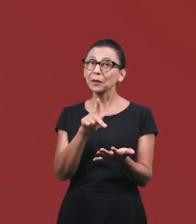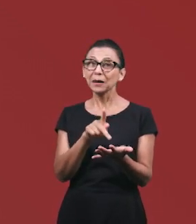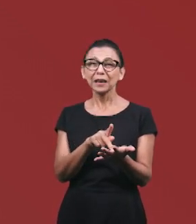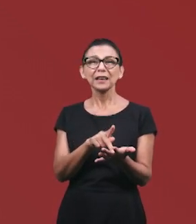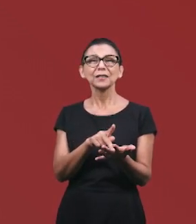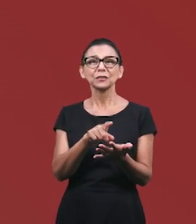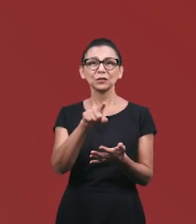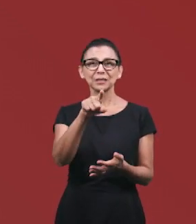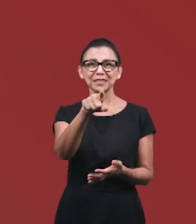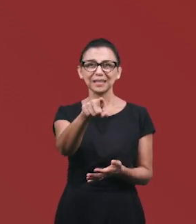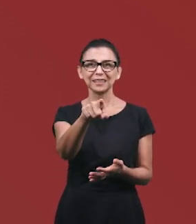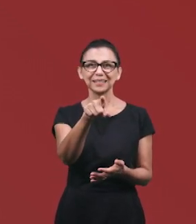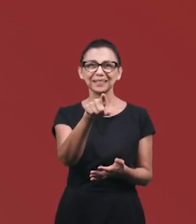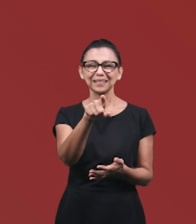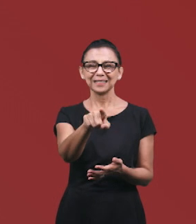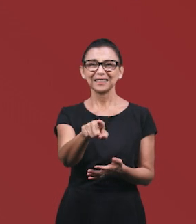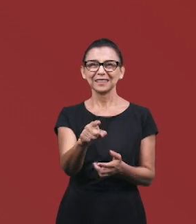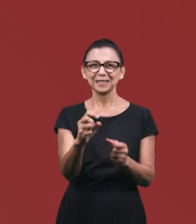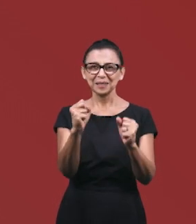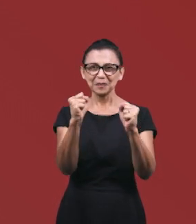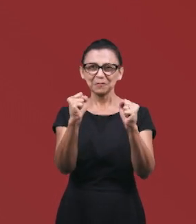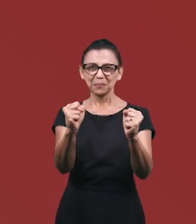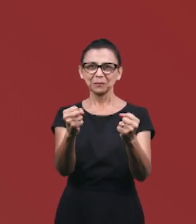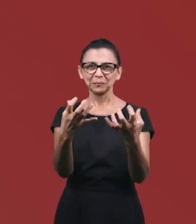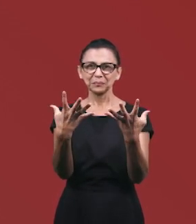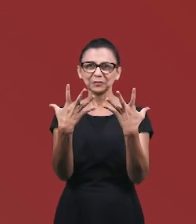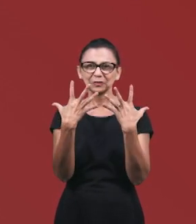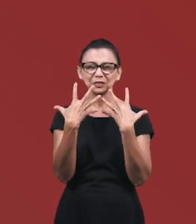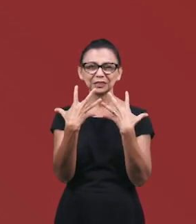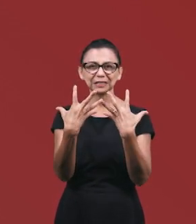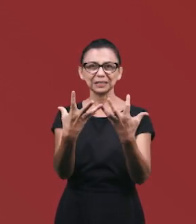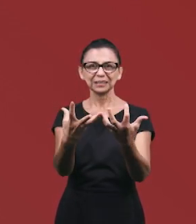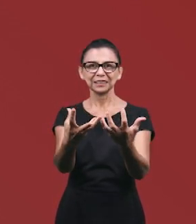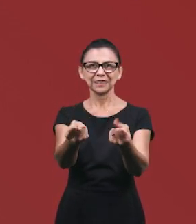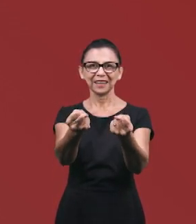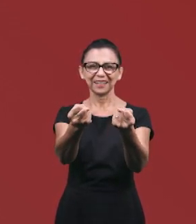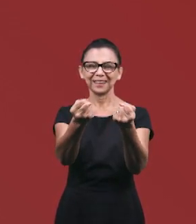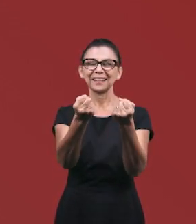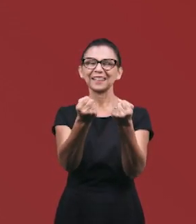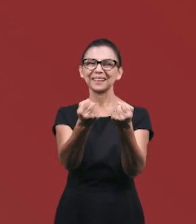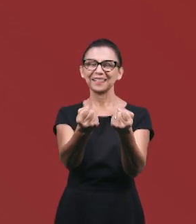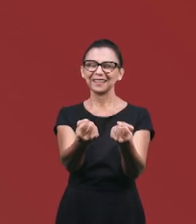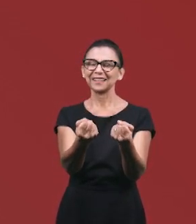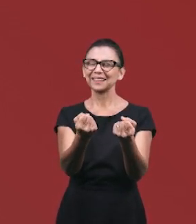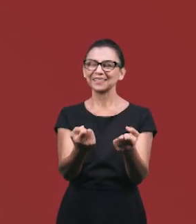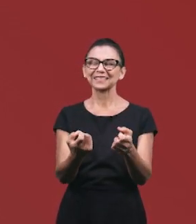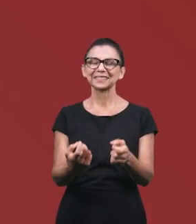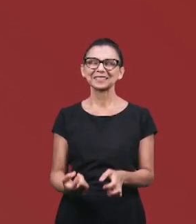verdadeiro que o homem pode ter.